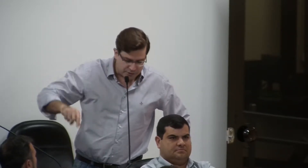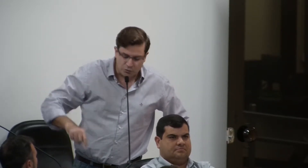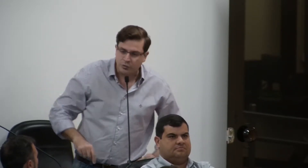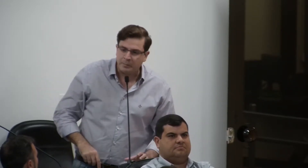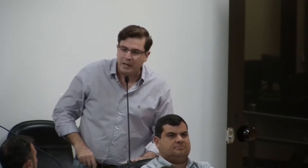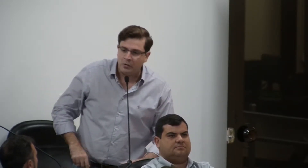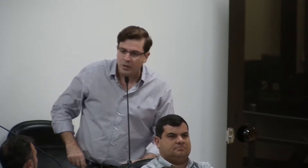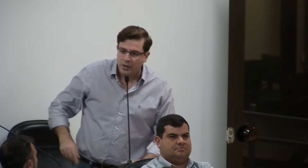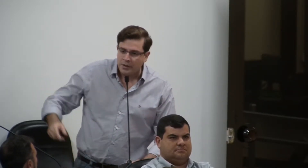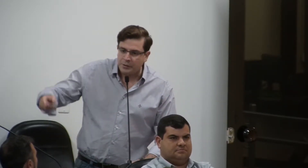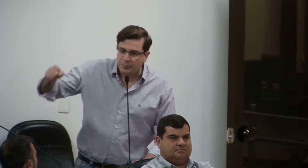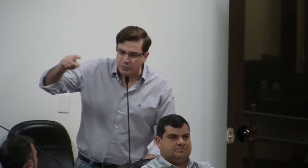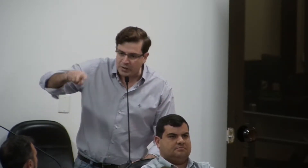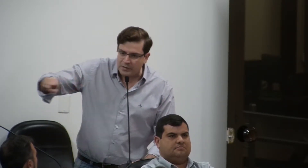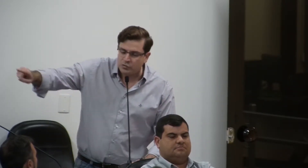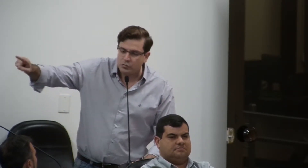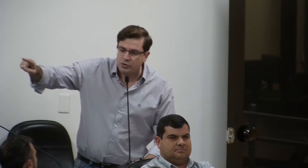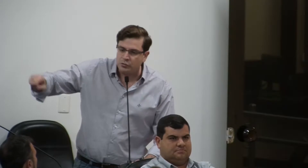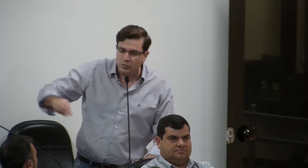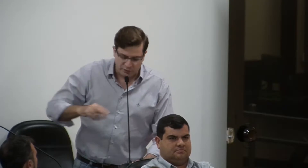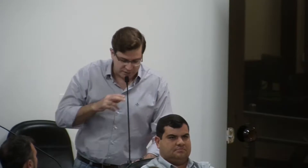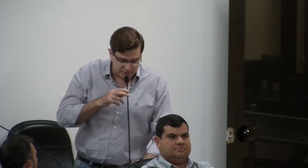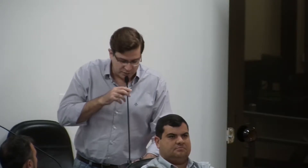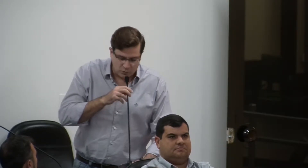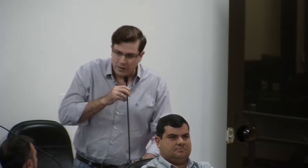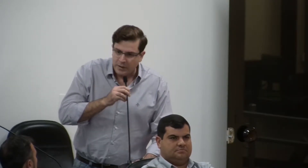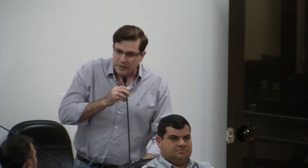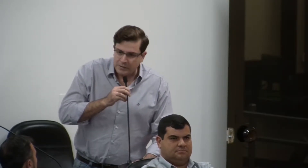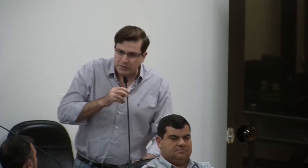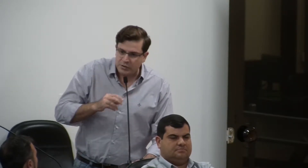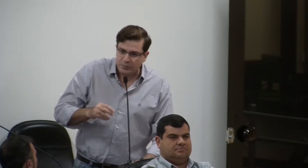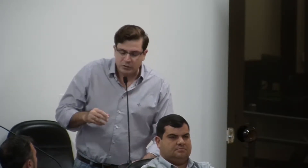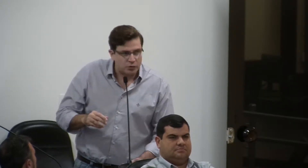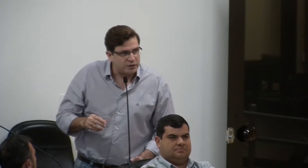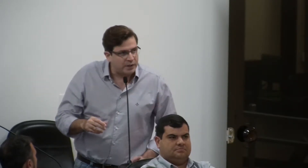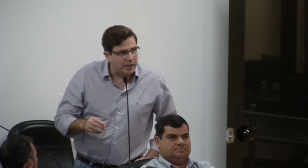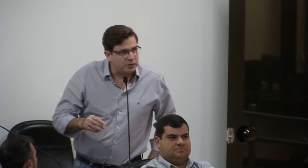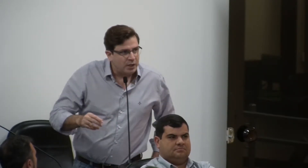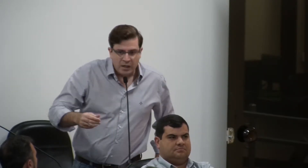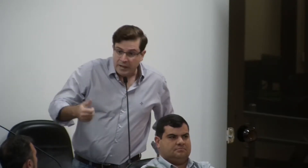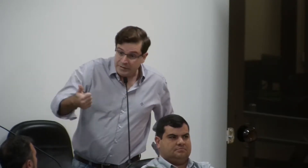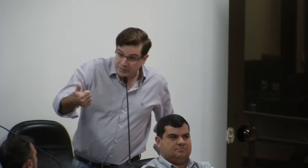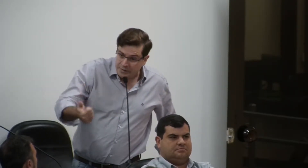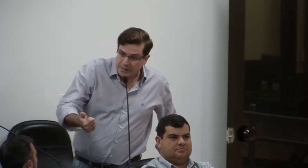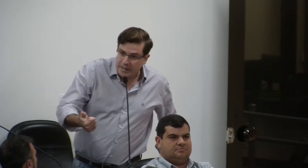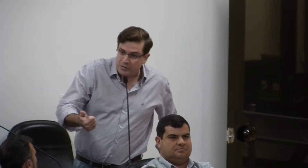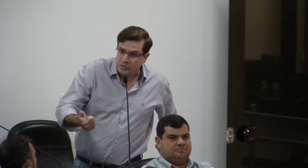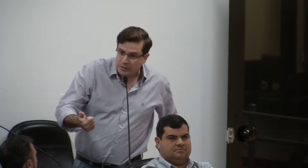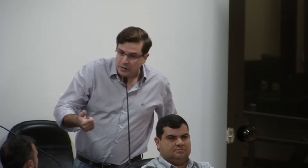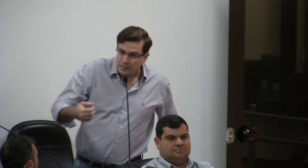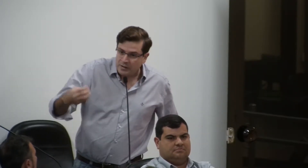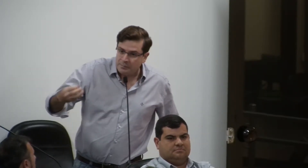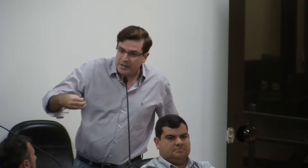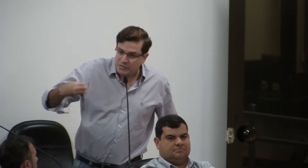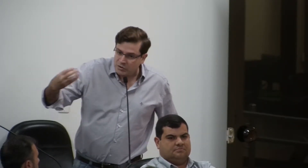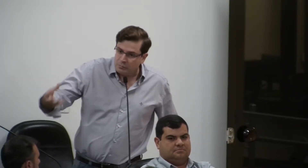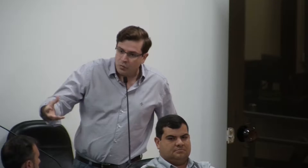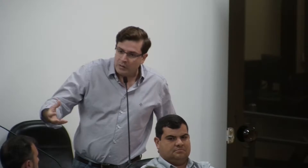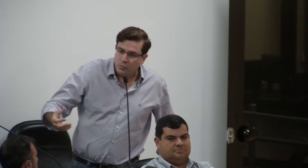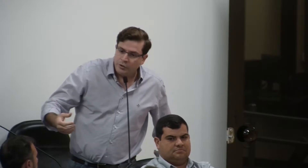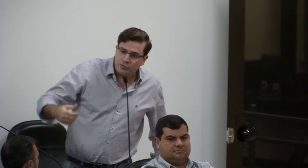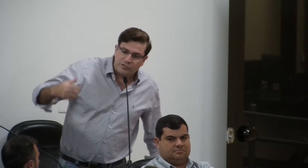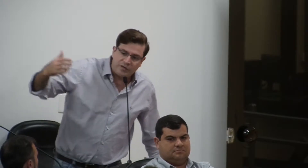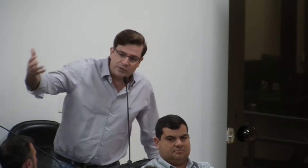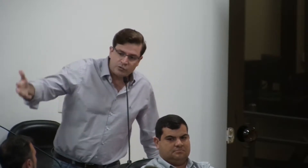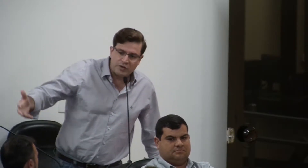por gente normal e por trás continua fazendo esse tipo de atrocidade. A internet também